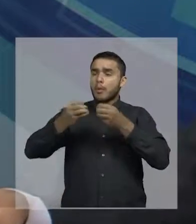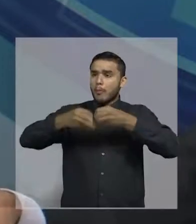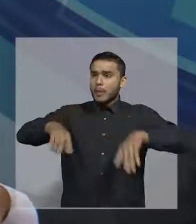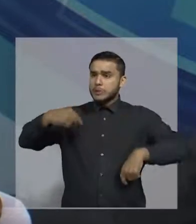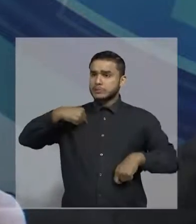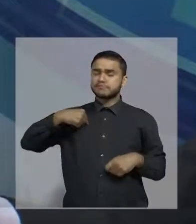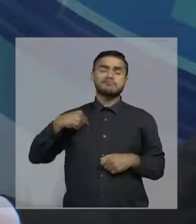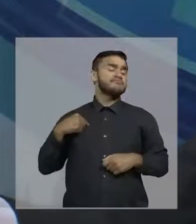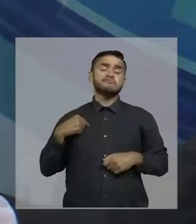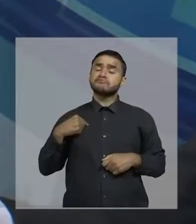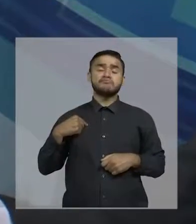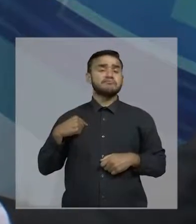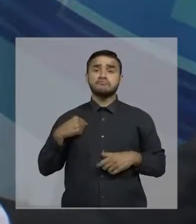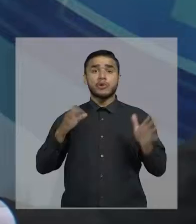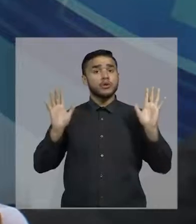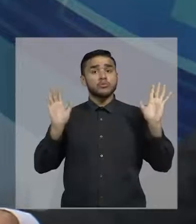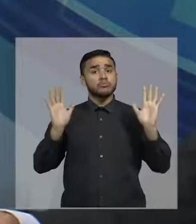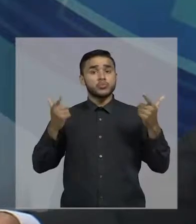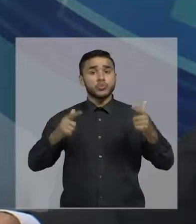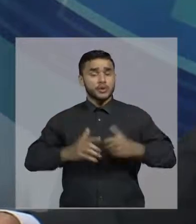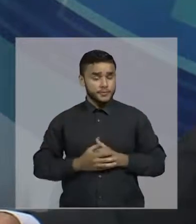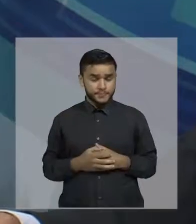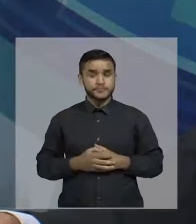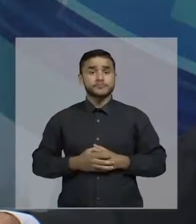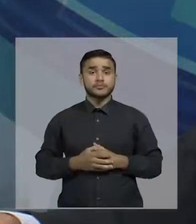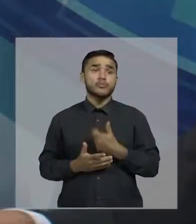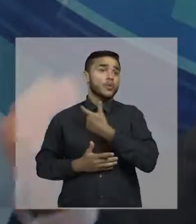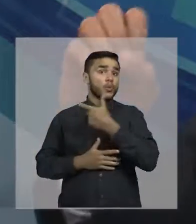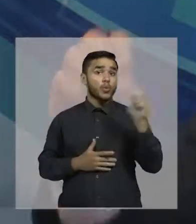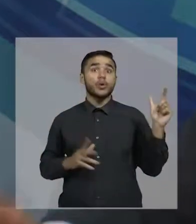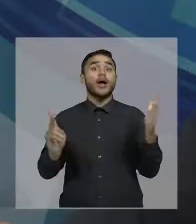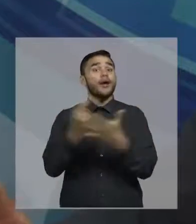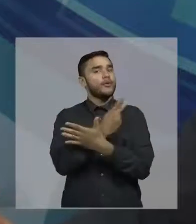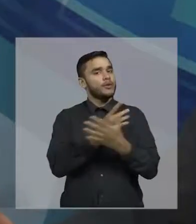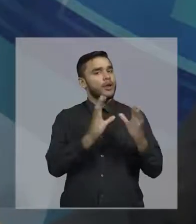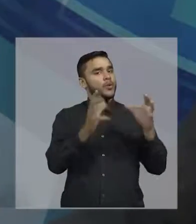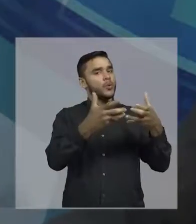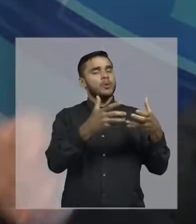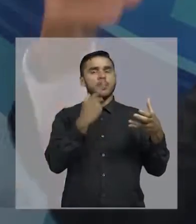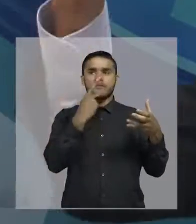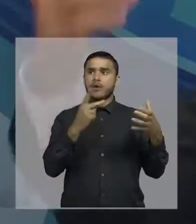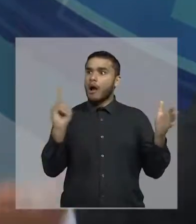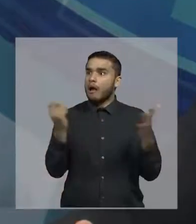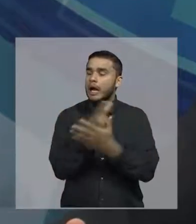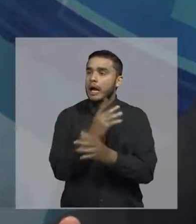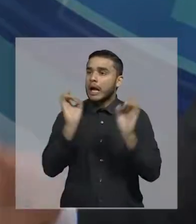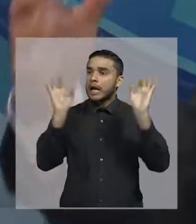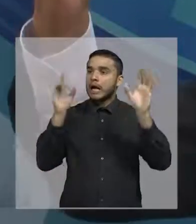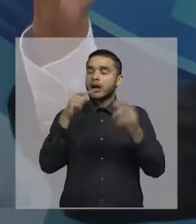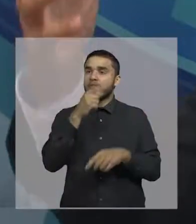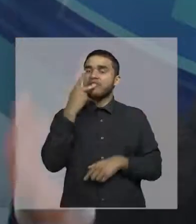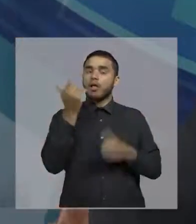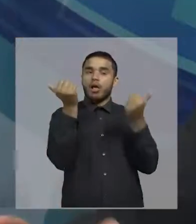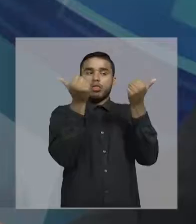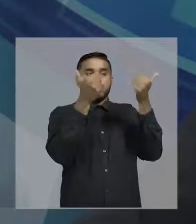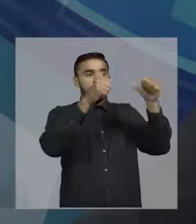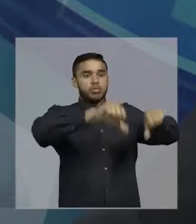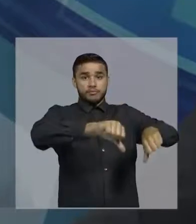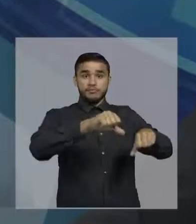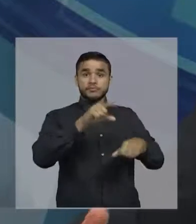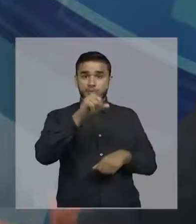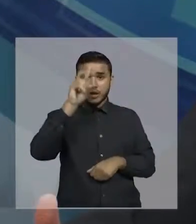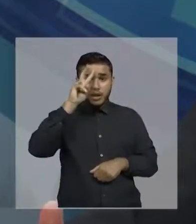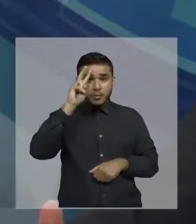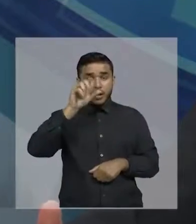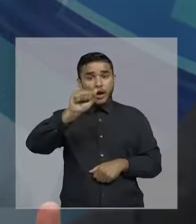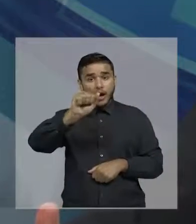com uma feição de religião secular, no primeiro respingo de um escândalo, se desmoronam,